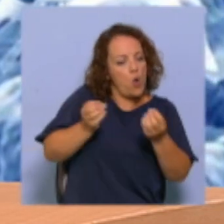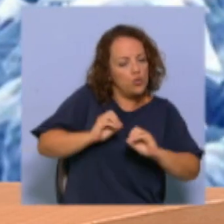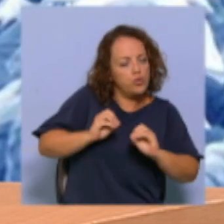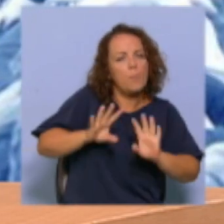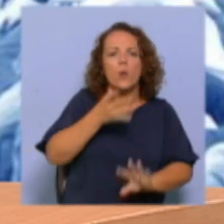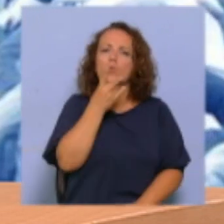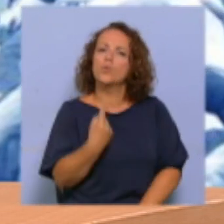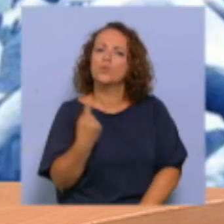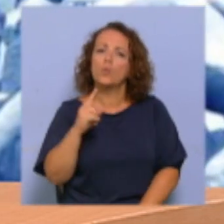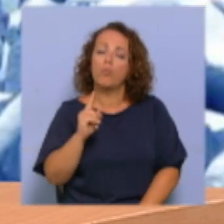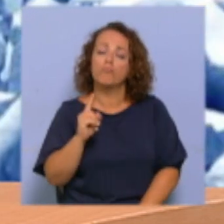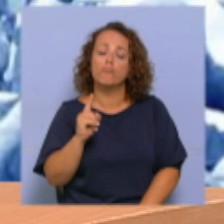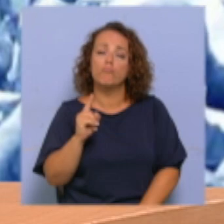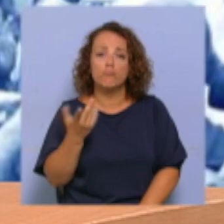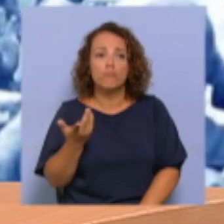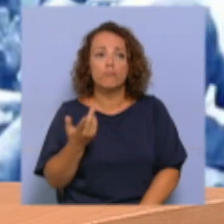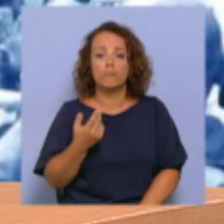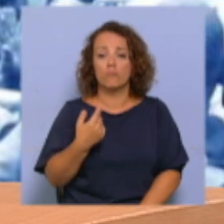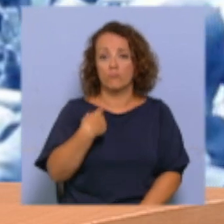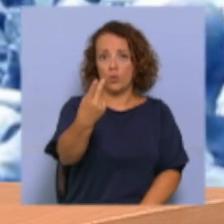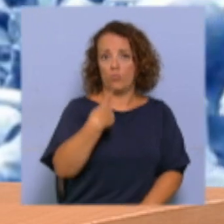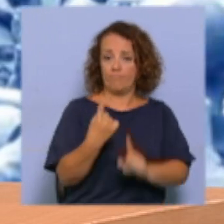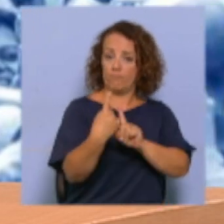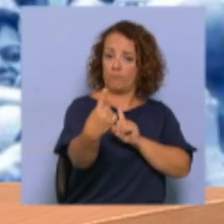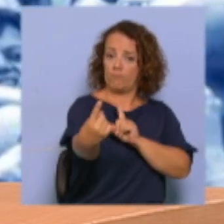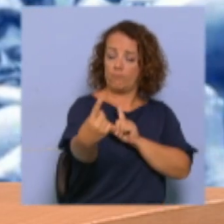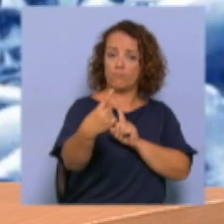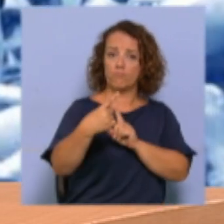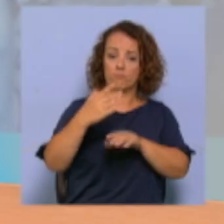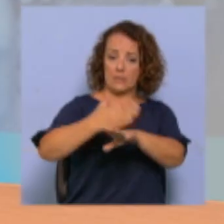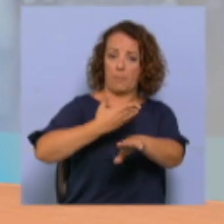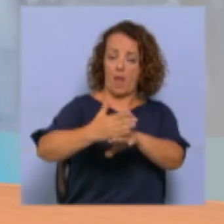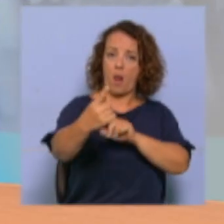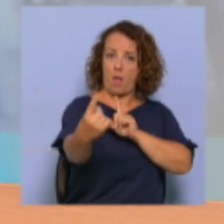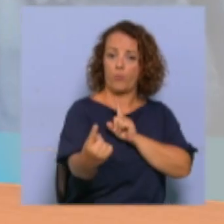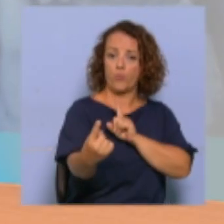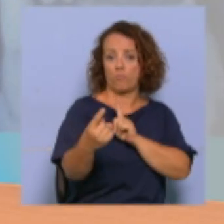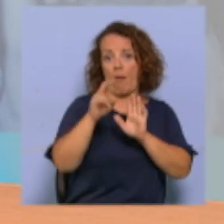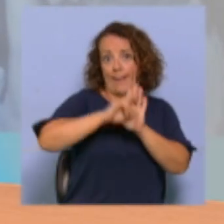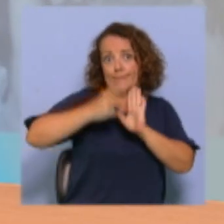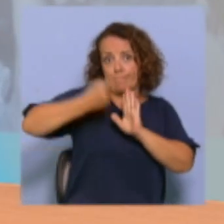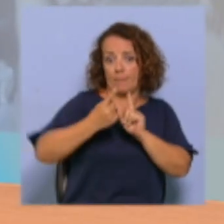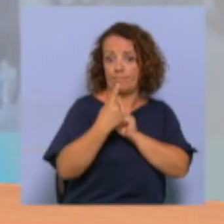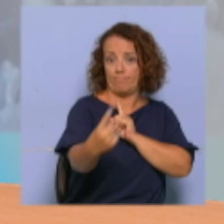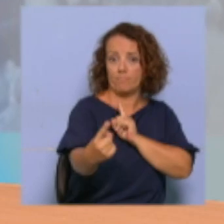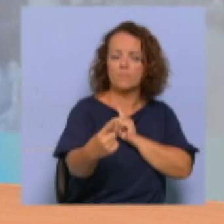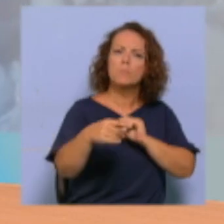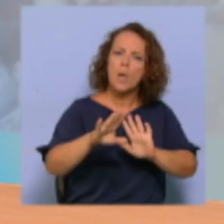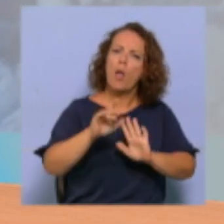estamos separados como a regra estabelece, mas pode haver encontro. E, portanto, eu acho que as pessoas devem